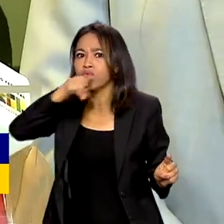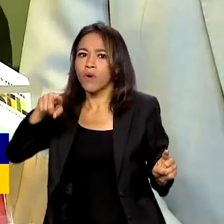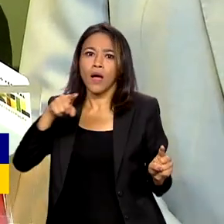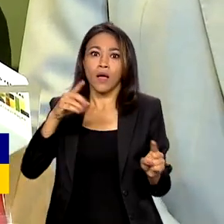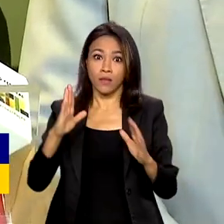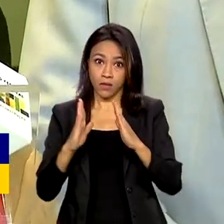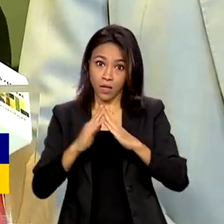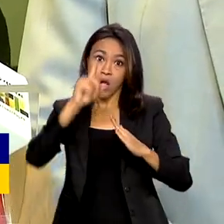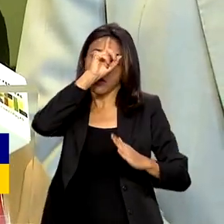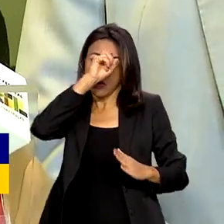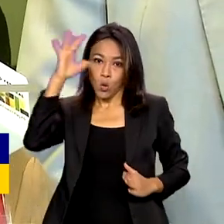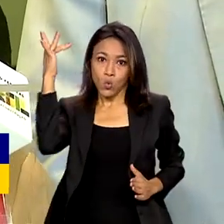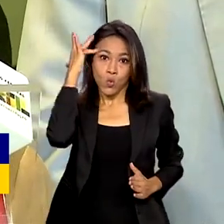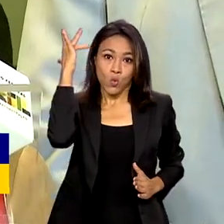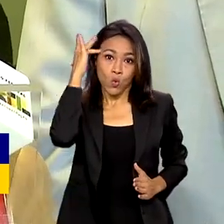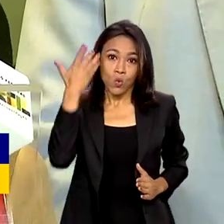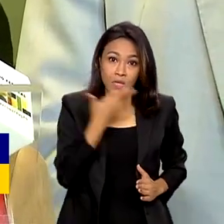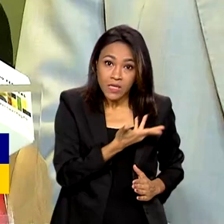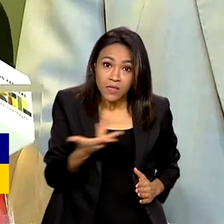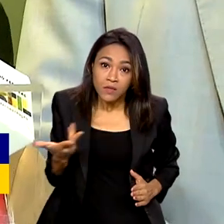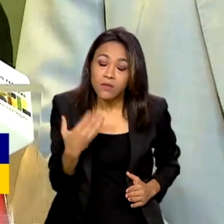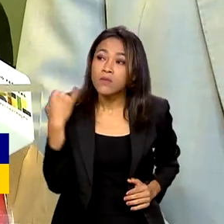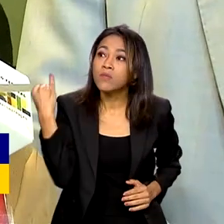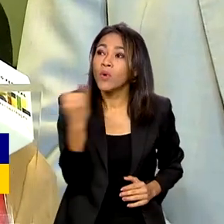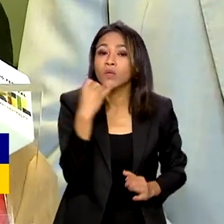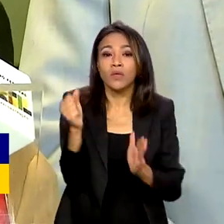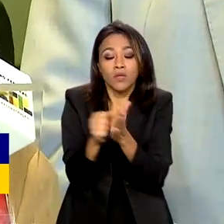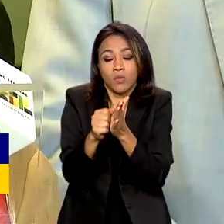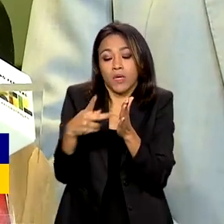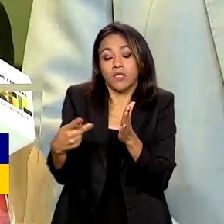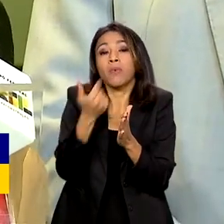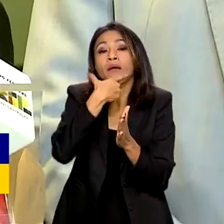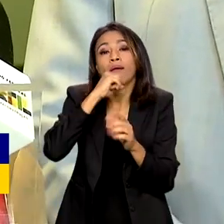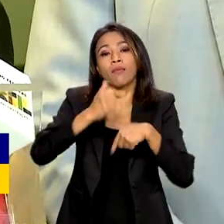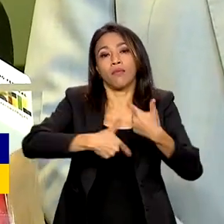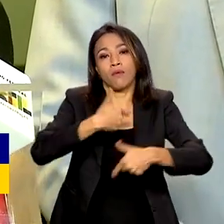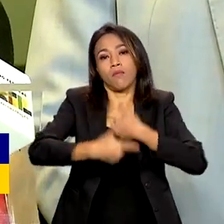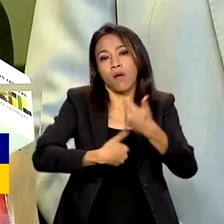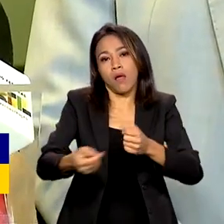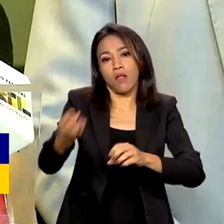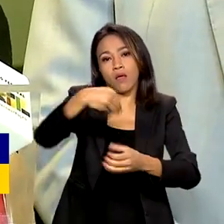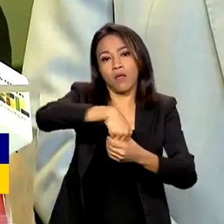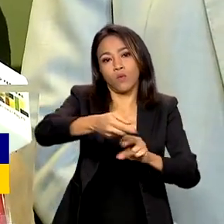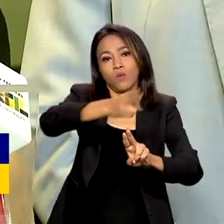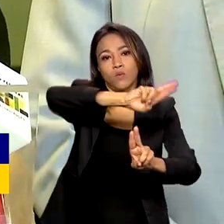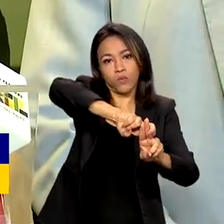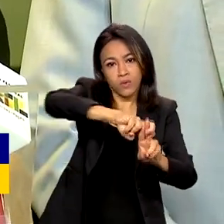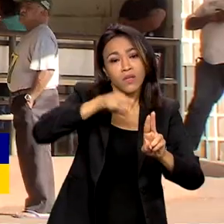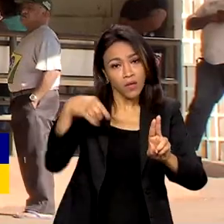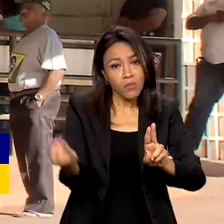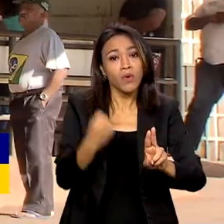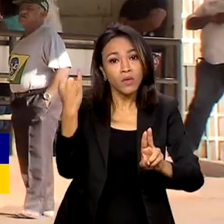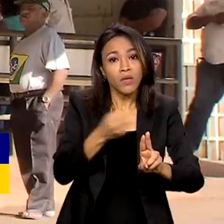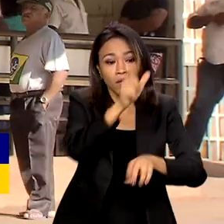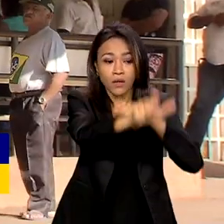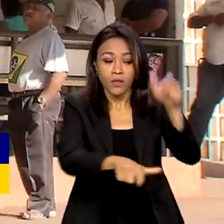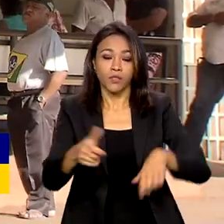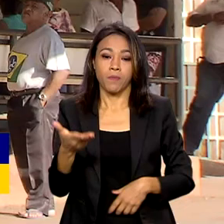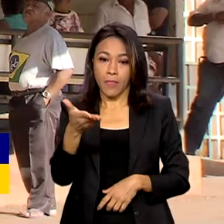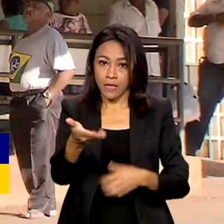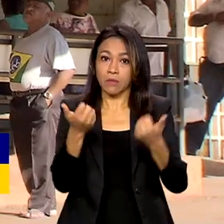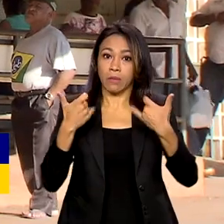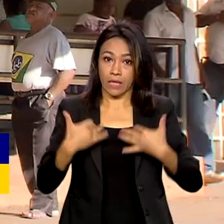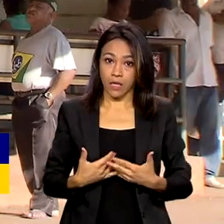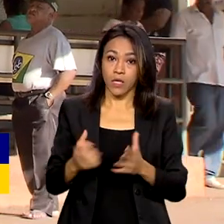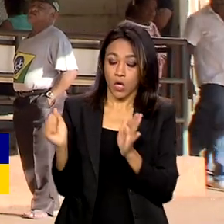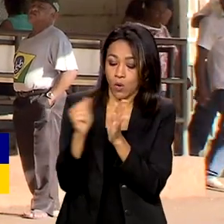é importantíssima para trabalhadoras e trabalhadores do SUS e é importantíssimo para os cidadãos. O aplicativo deve